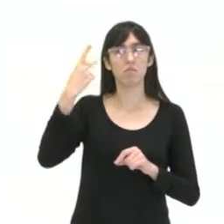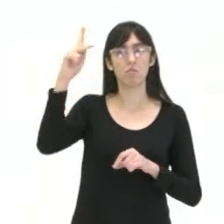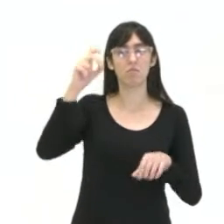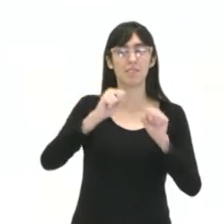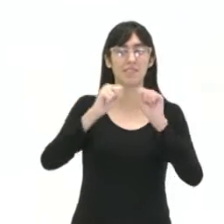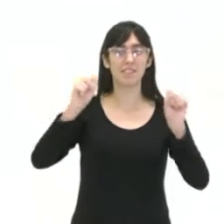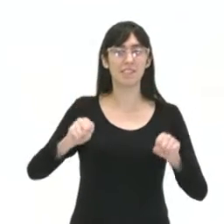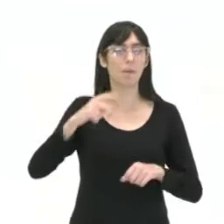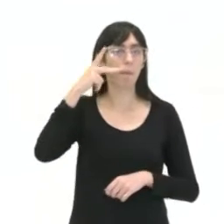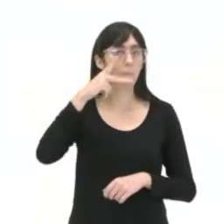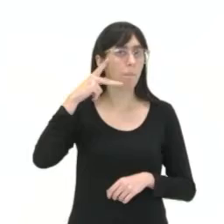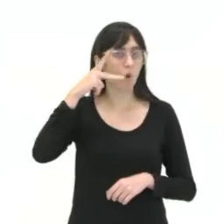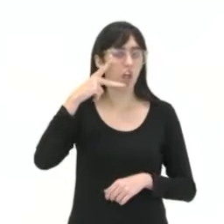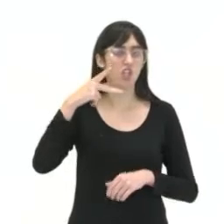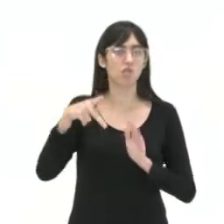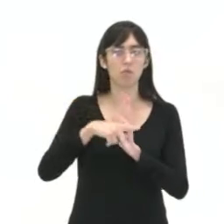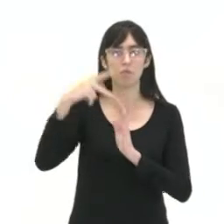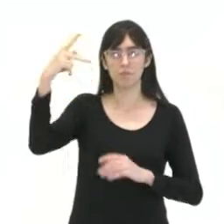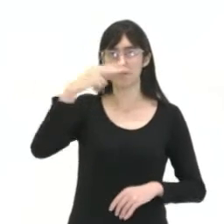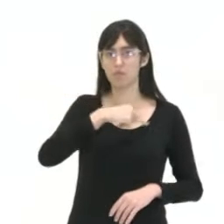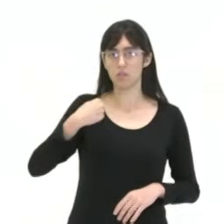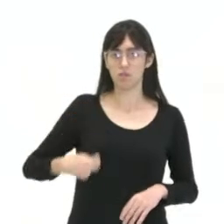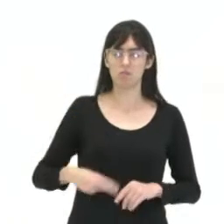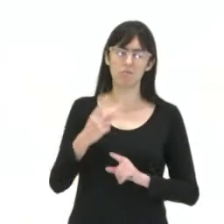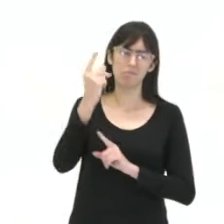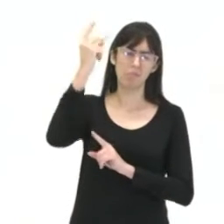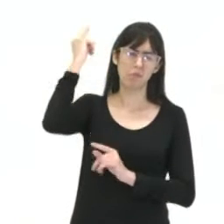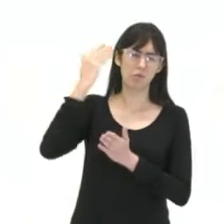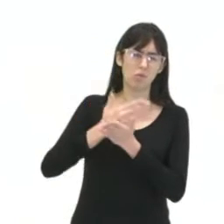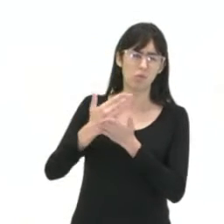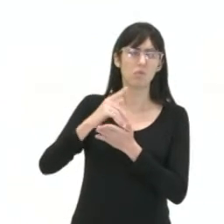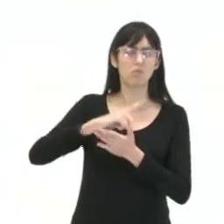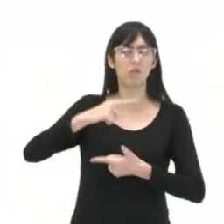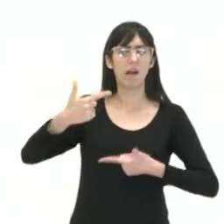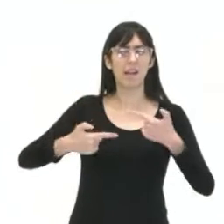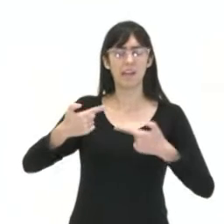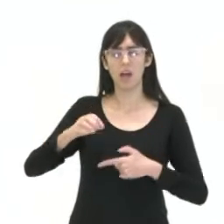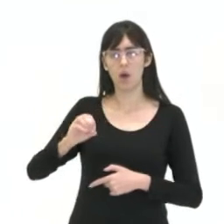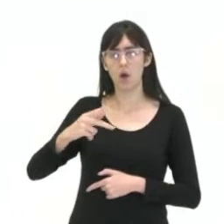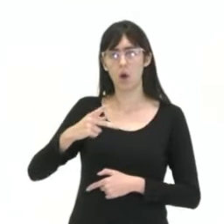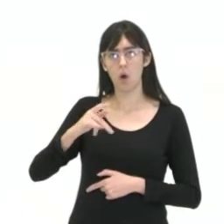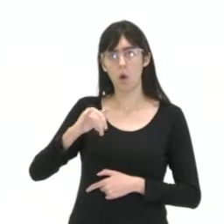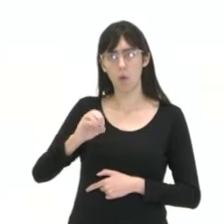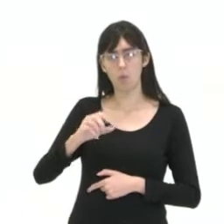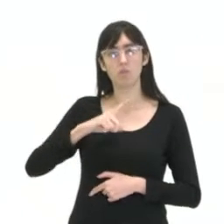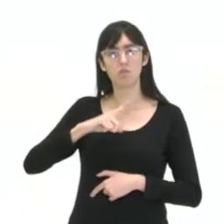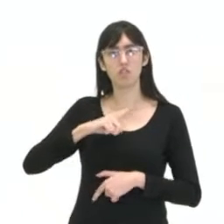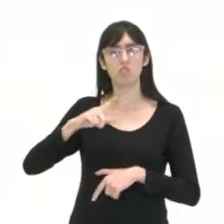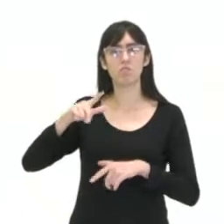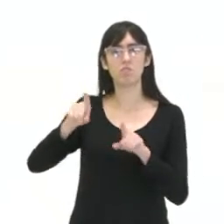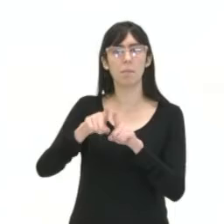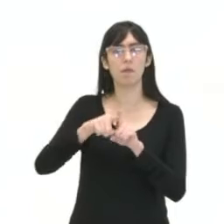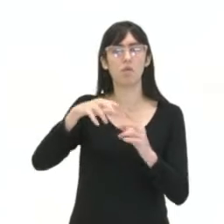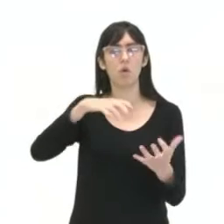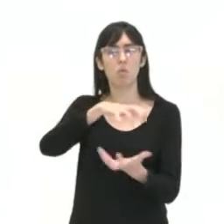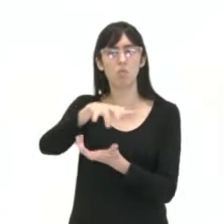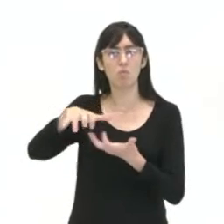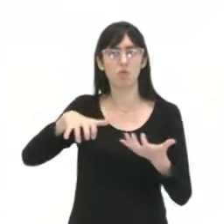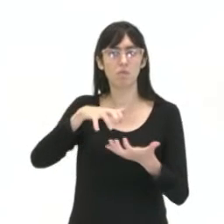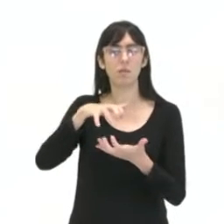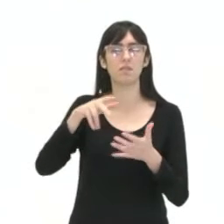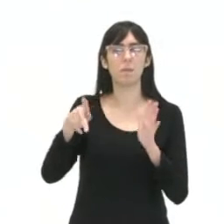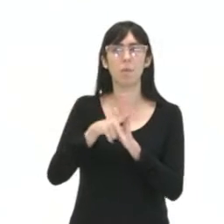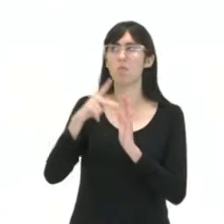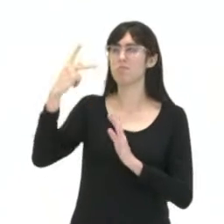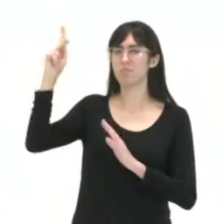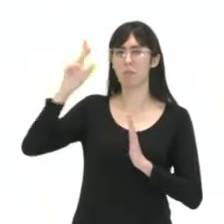políticos adotados pela China desde a colonização, passando pela Guerra do Ópio, os movimentos nacionalistas do partido Kuomintang